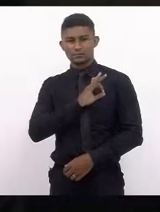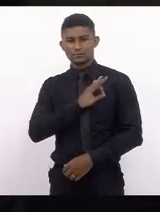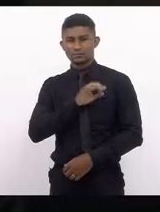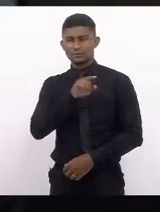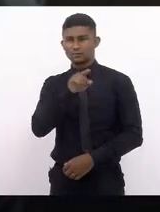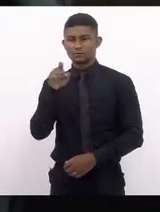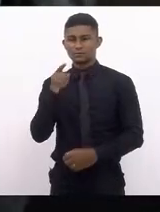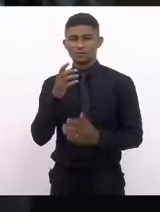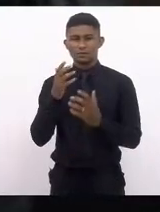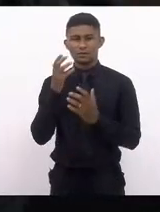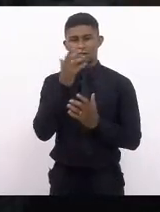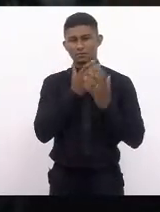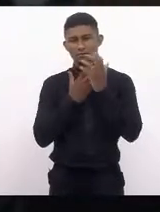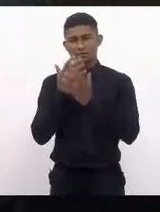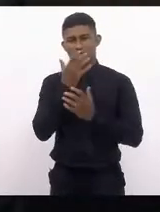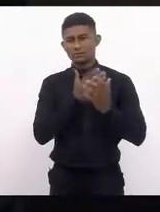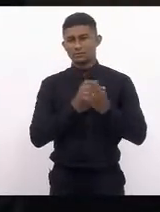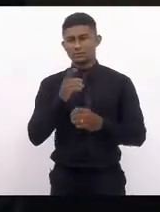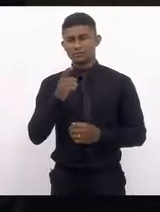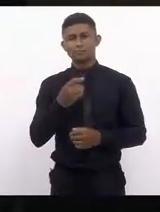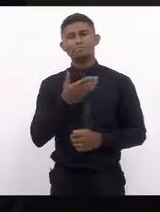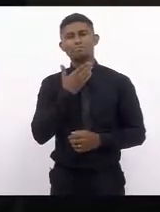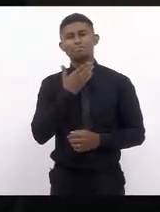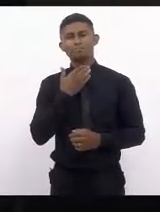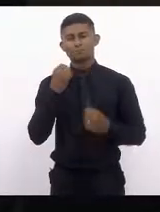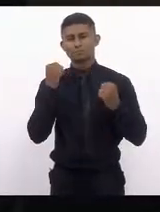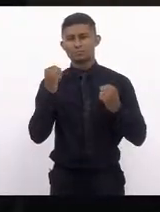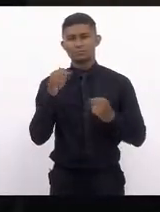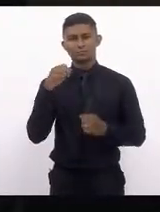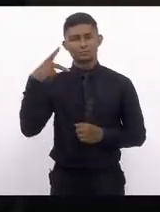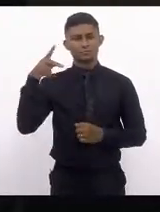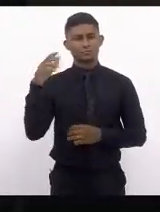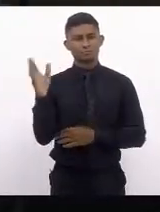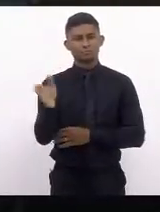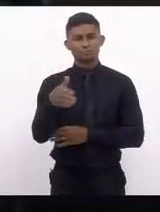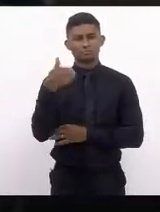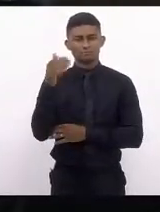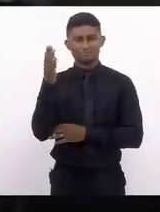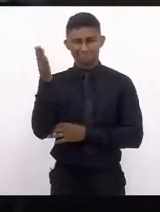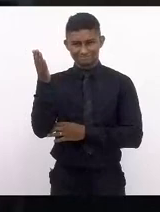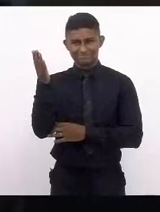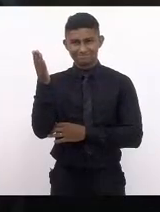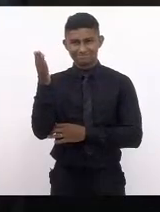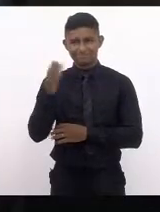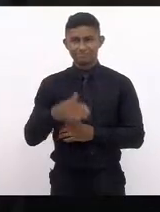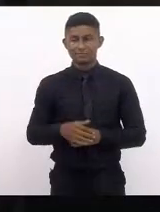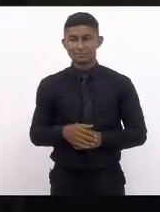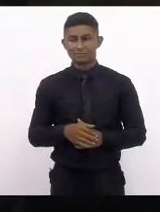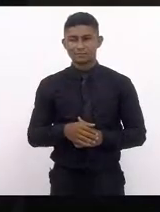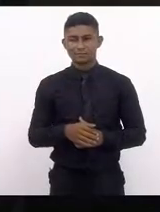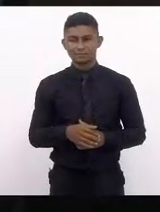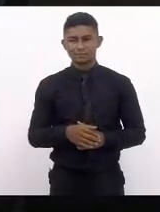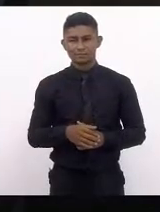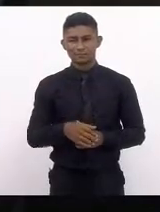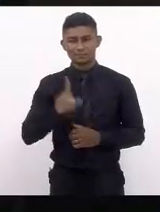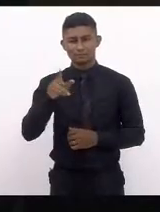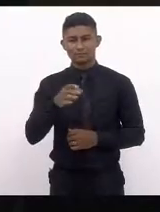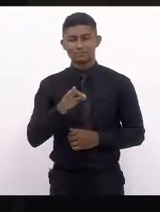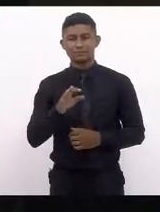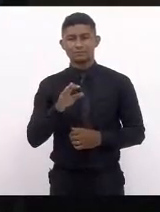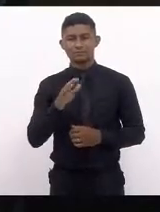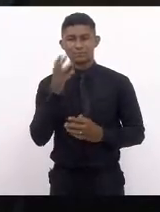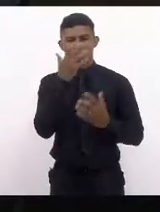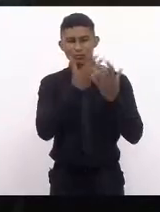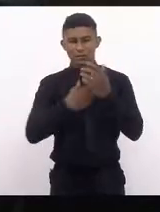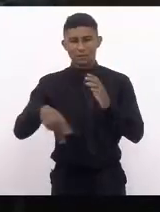cantando com todo vigor o hino Deputado Marcus Miller da nossa gloriosa e honrada Polícia